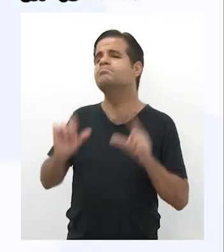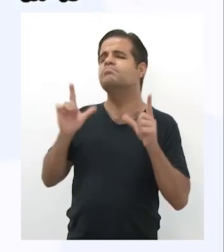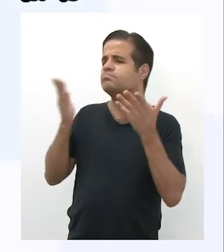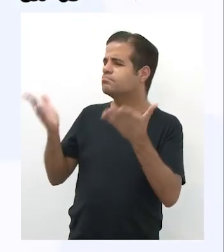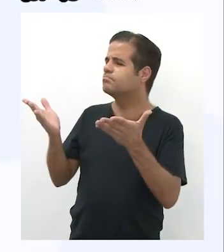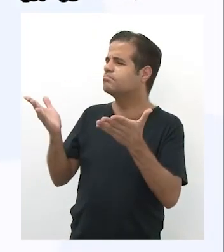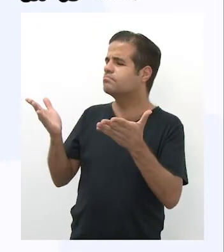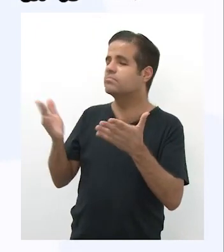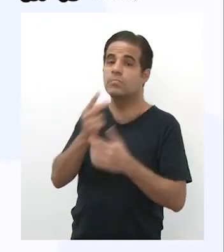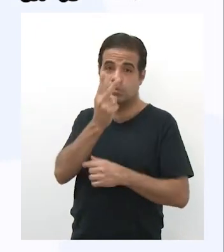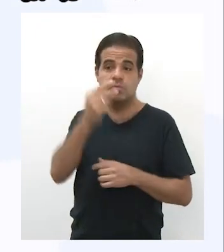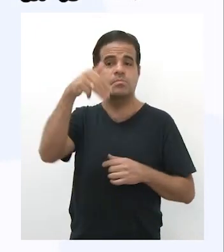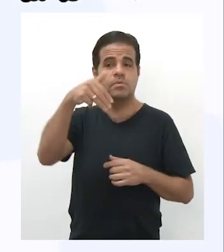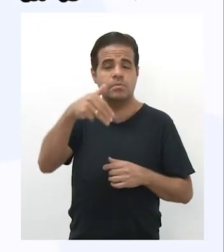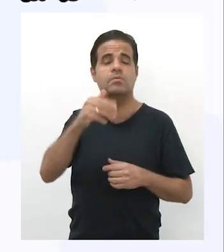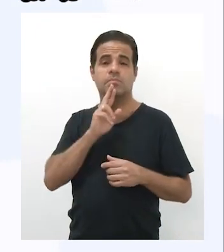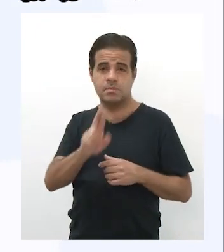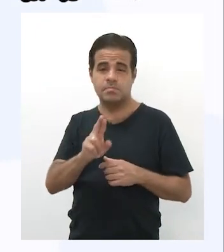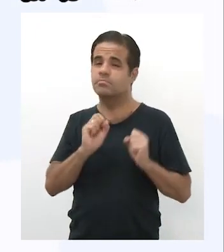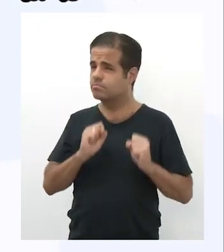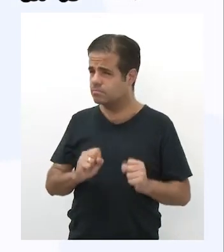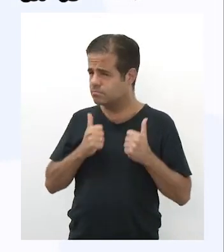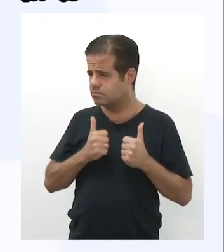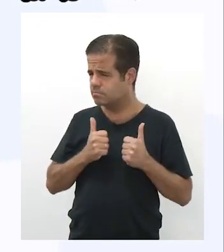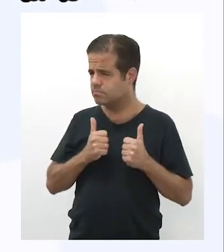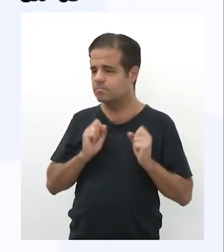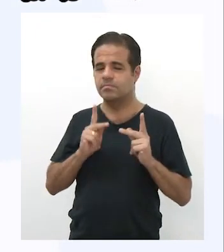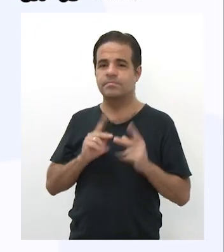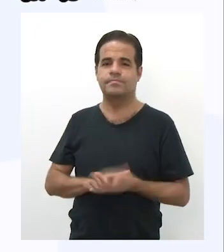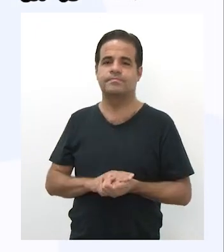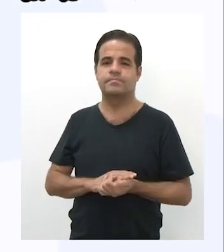patrimônio. Darei 2 minutos para que vocês respondam.